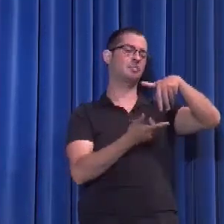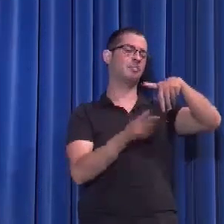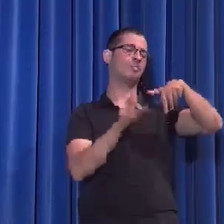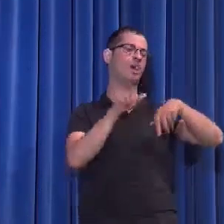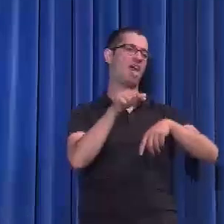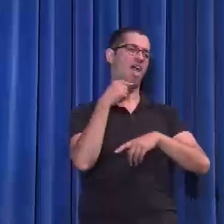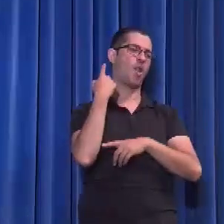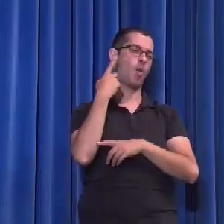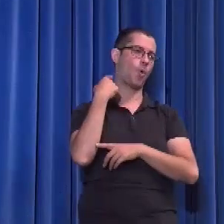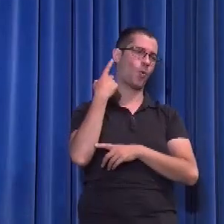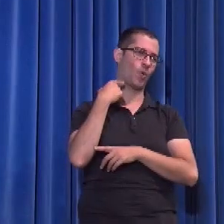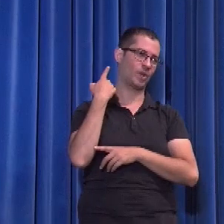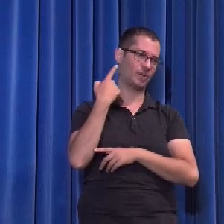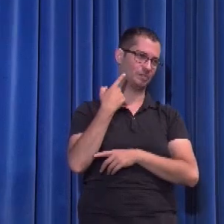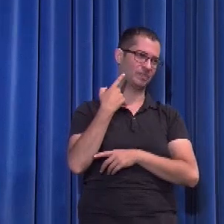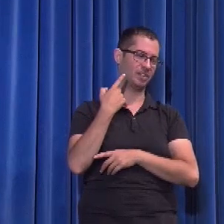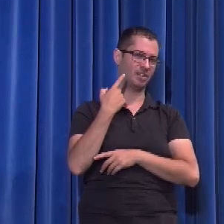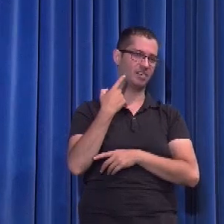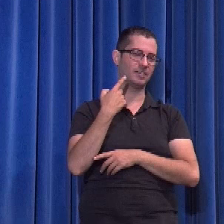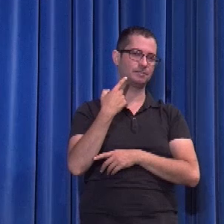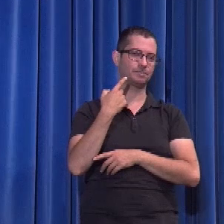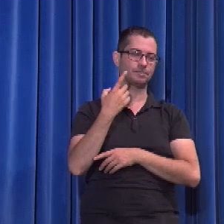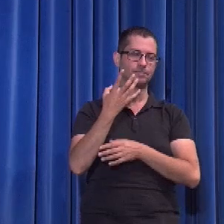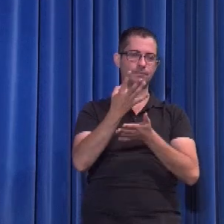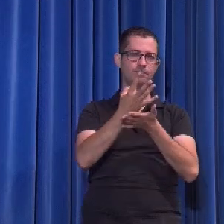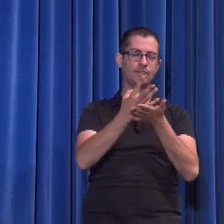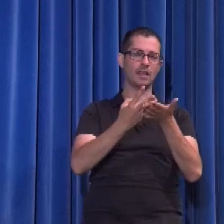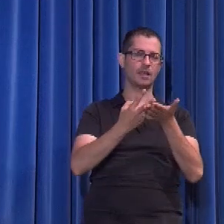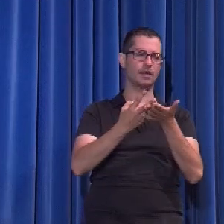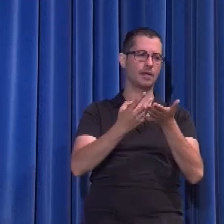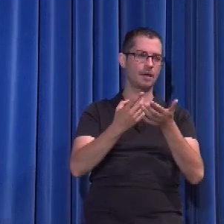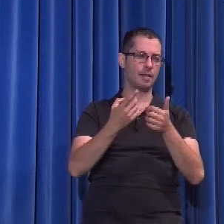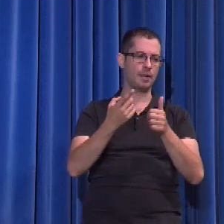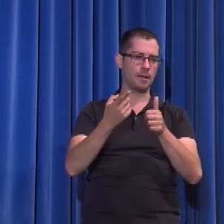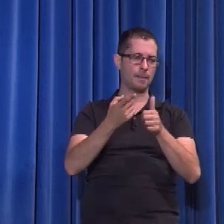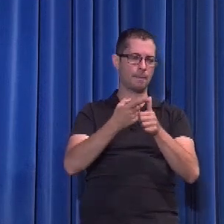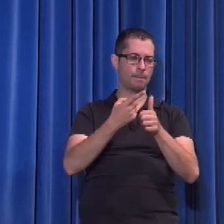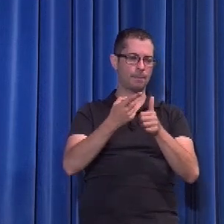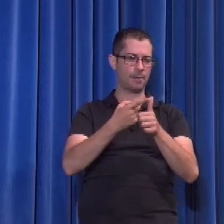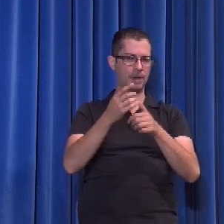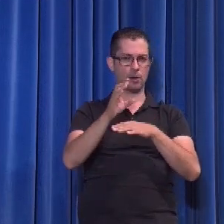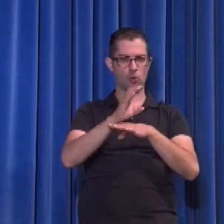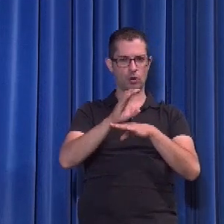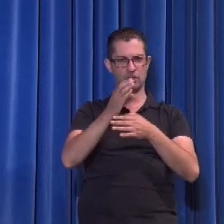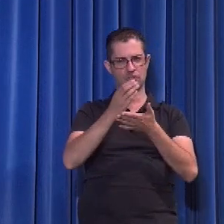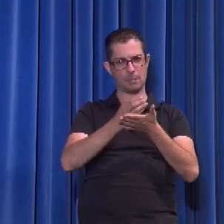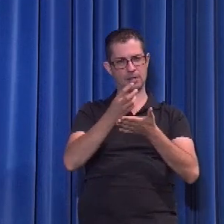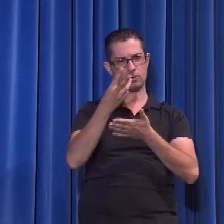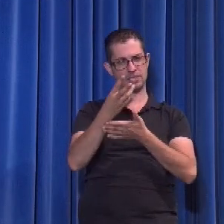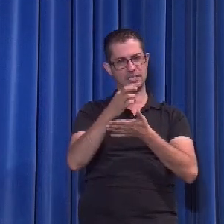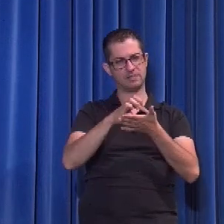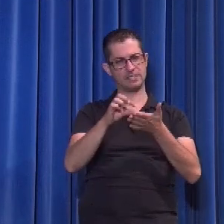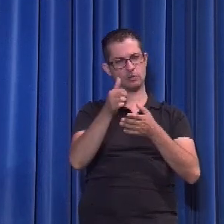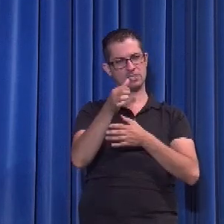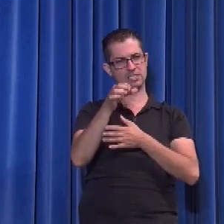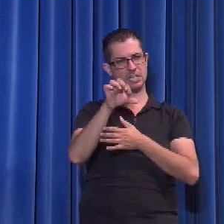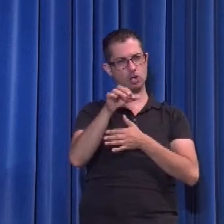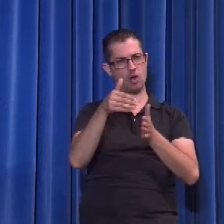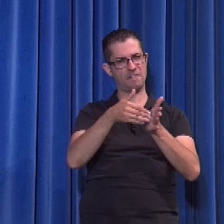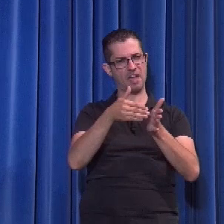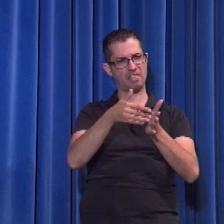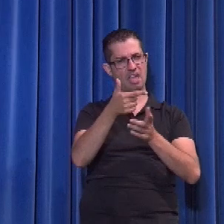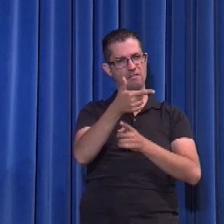loucura. Eu peço que coloque para nós aqui o texto de 1 Coríntios, capítulo 3, 19 a 21. Leda, por favor, leia esse texto para